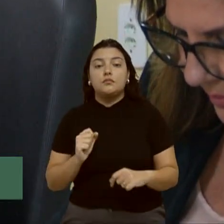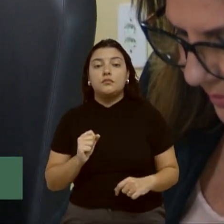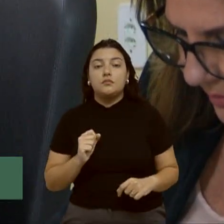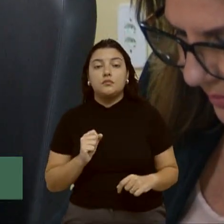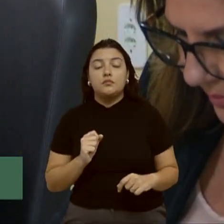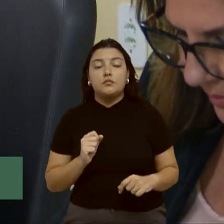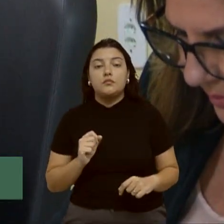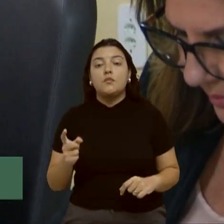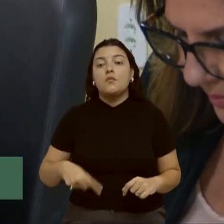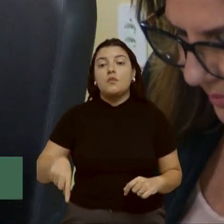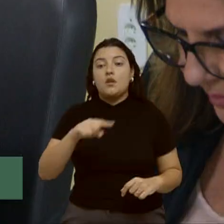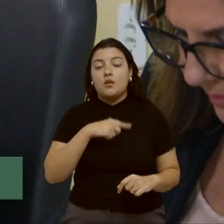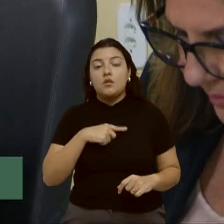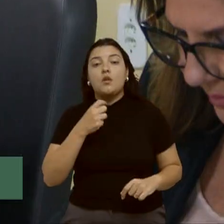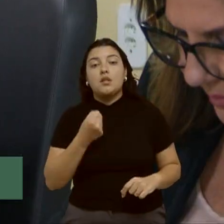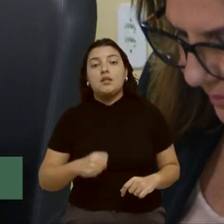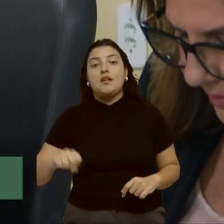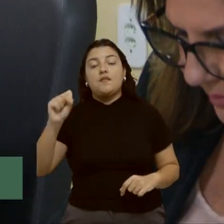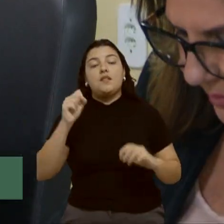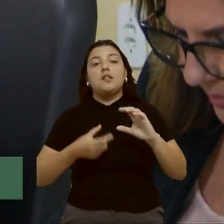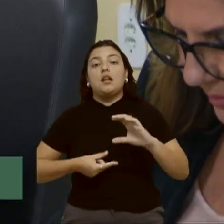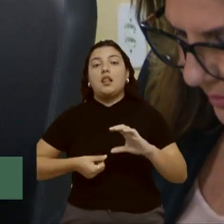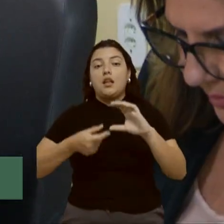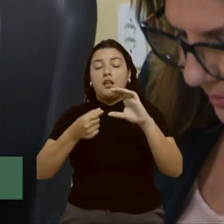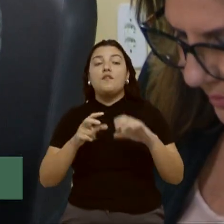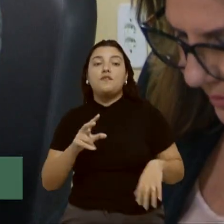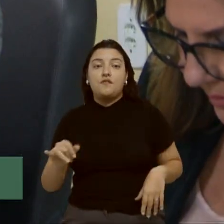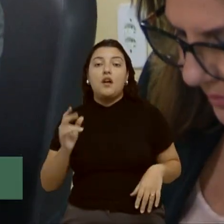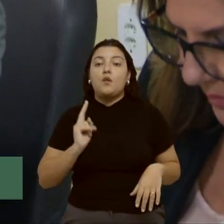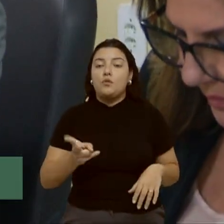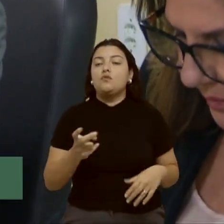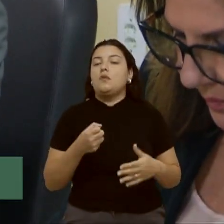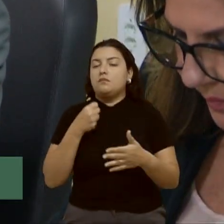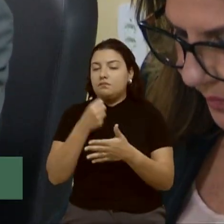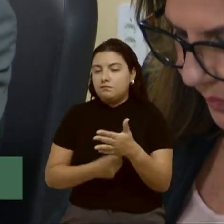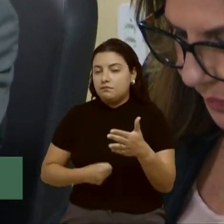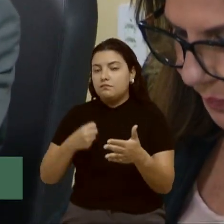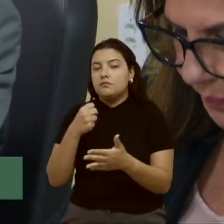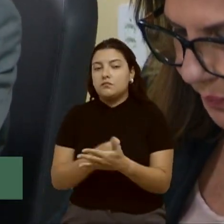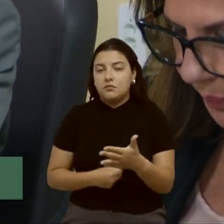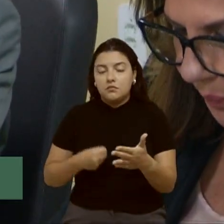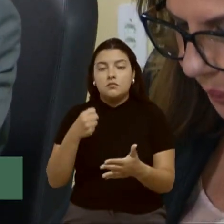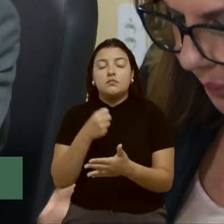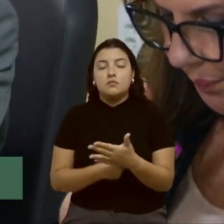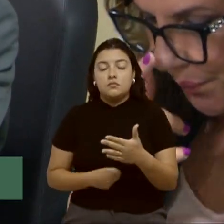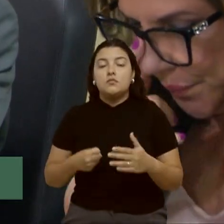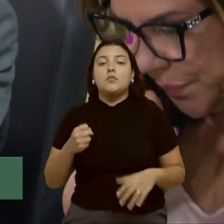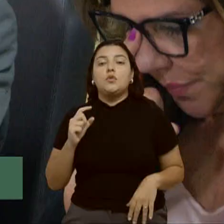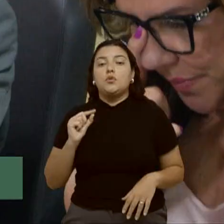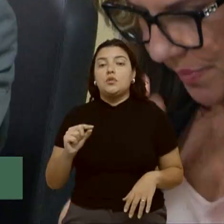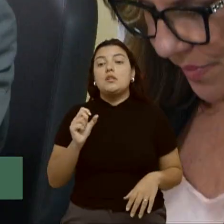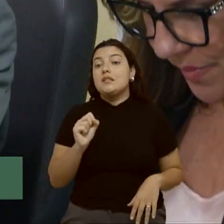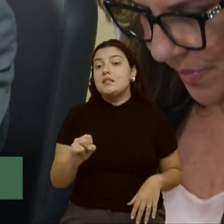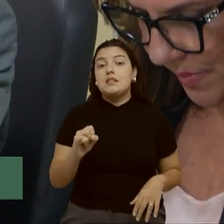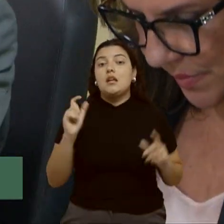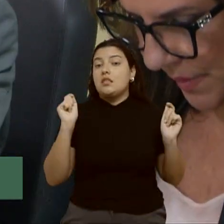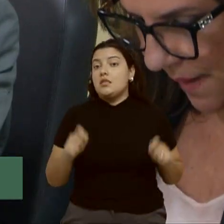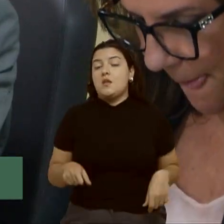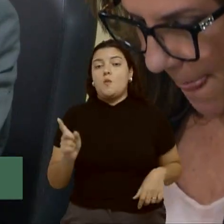a gente dos órgãos de defesa do consumidor, a gente vai continuar batalhando, vai continuar lutando. Se não for